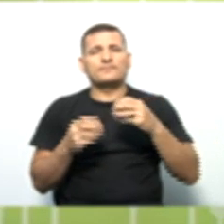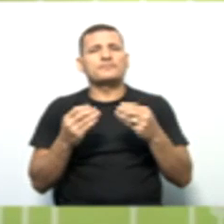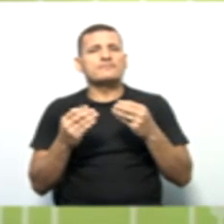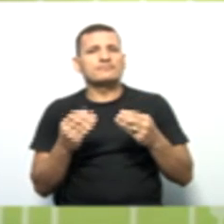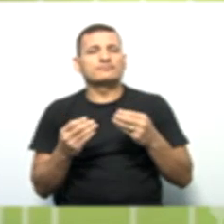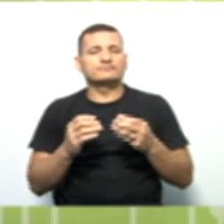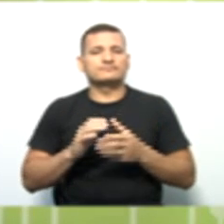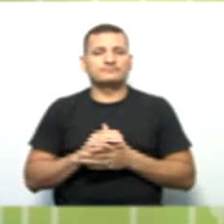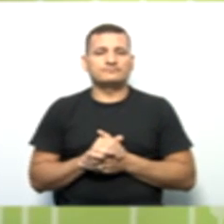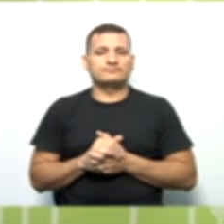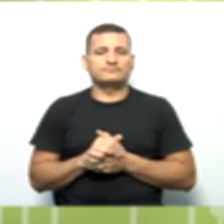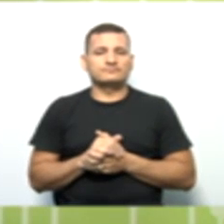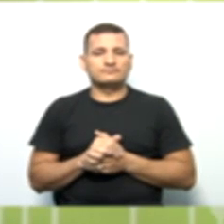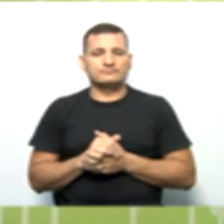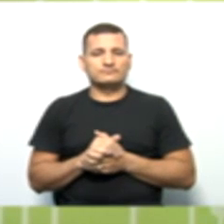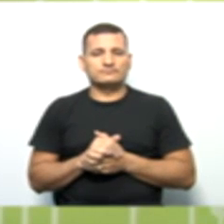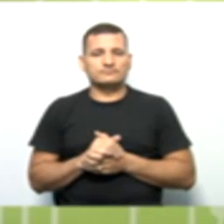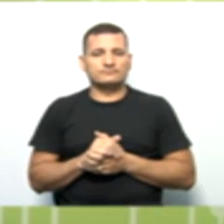gente